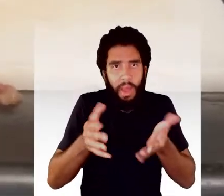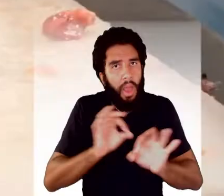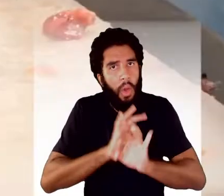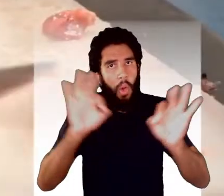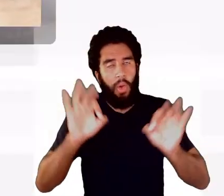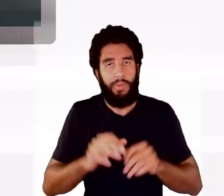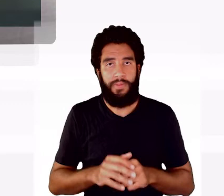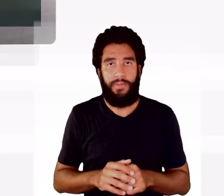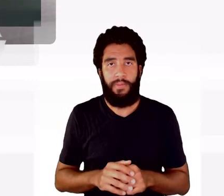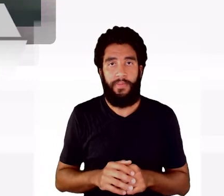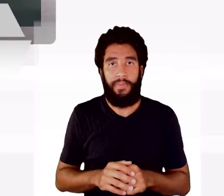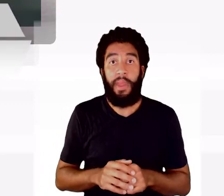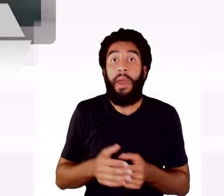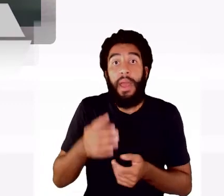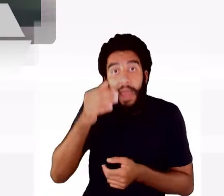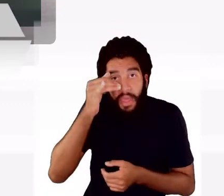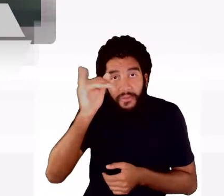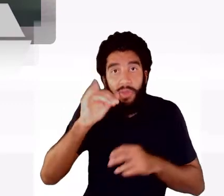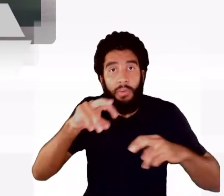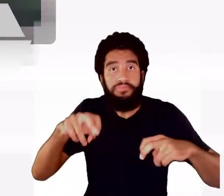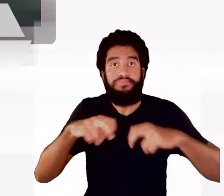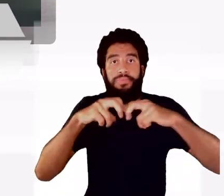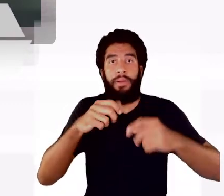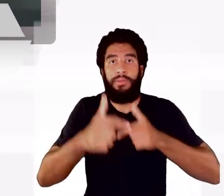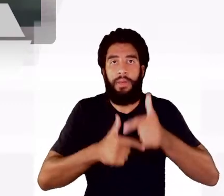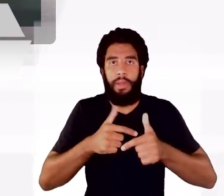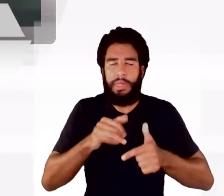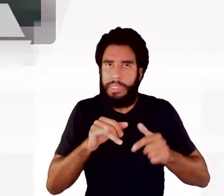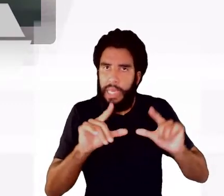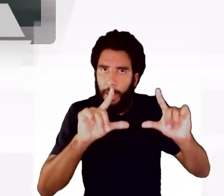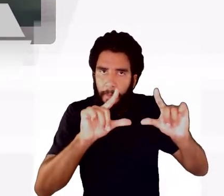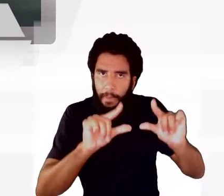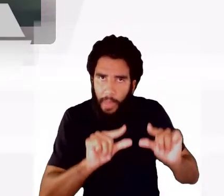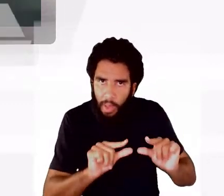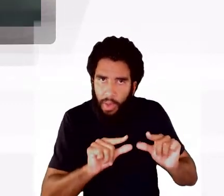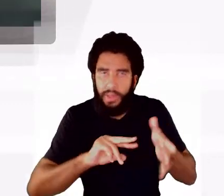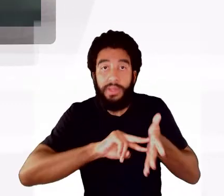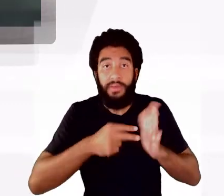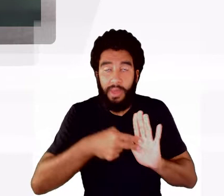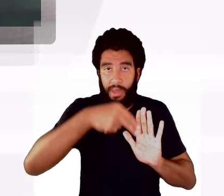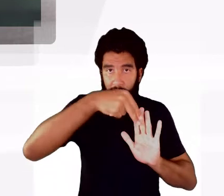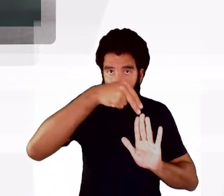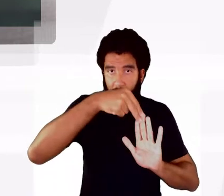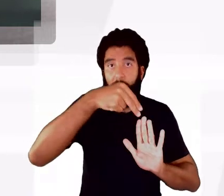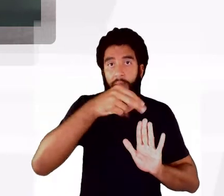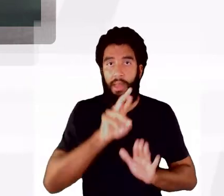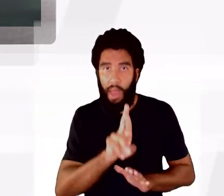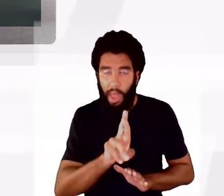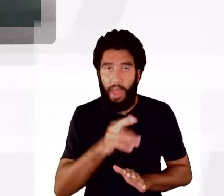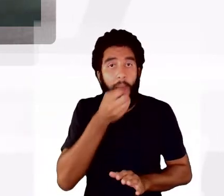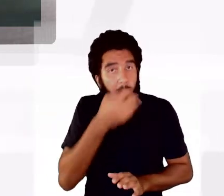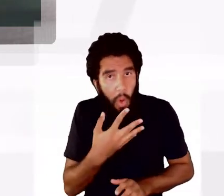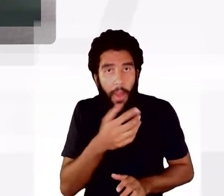as partes. A estatística diminuiu muito o acidente. Ora, se diminuiu o acidente, essa NR é boa para